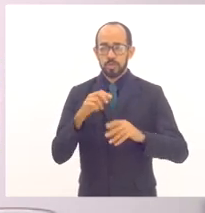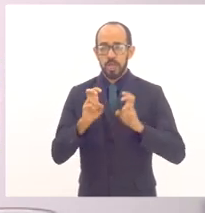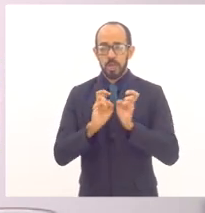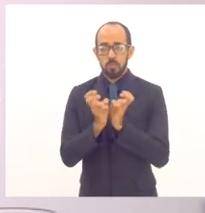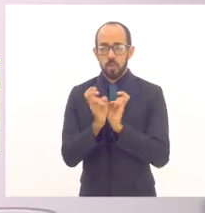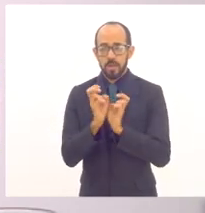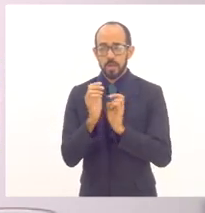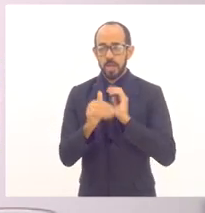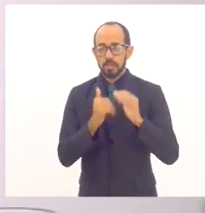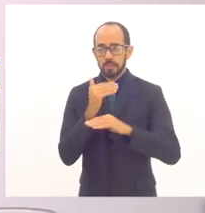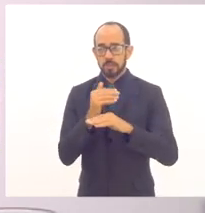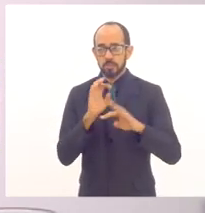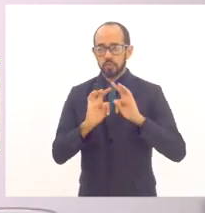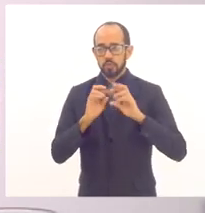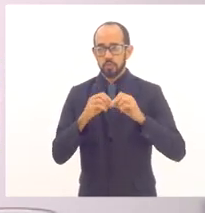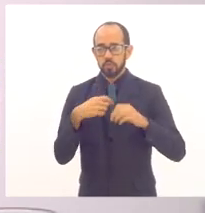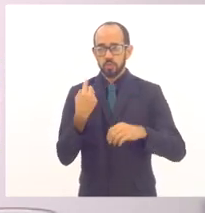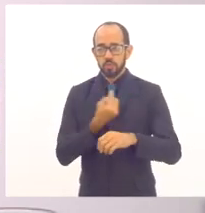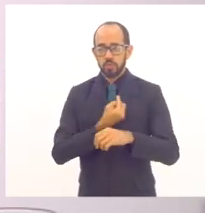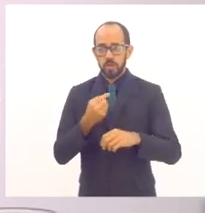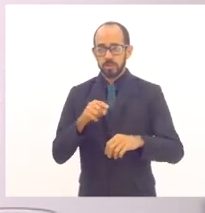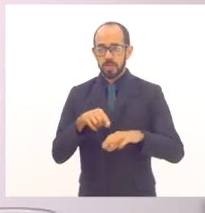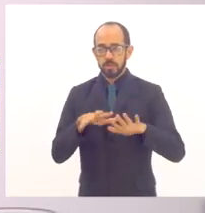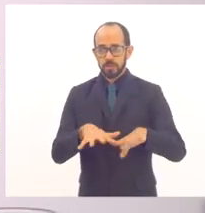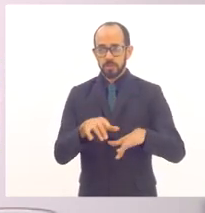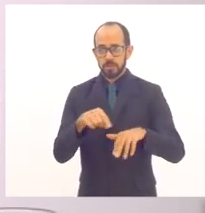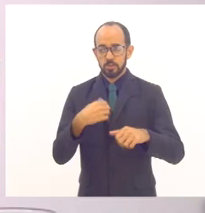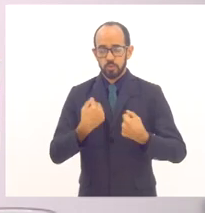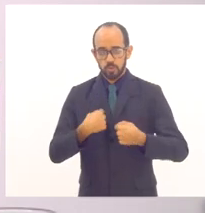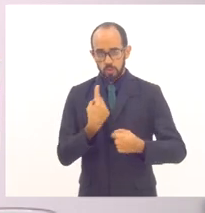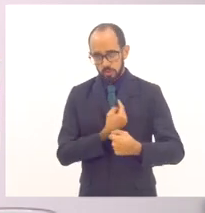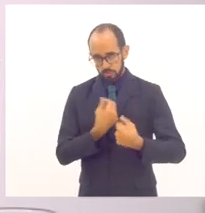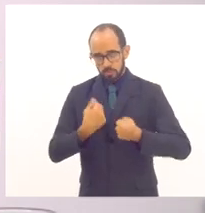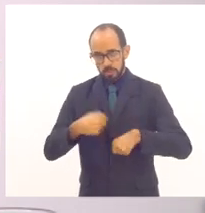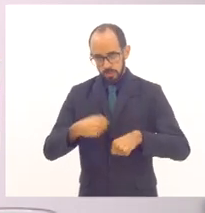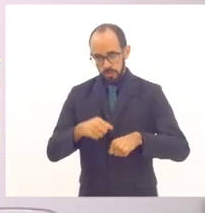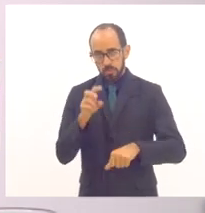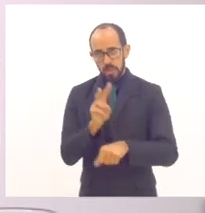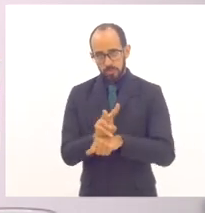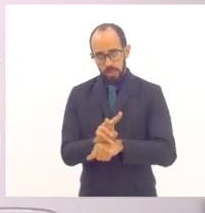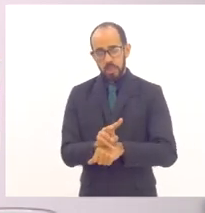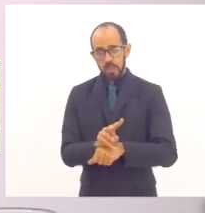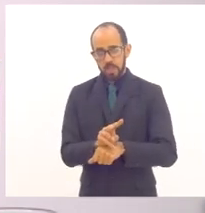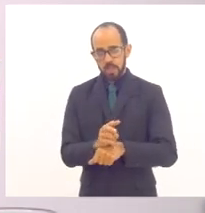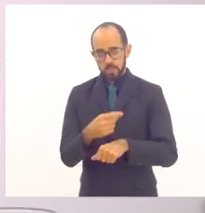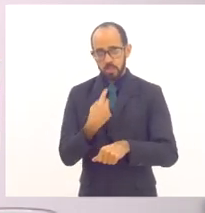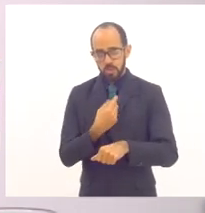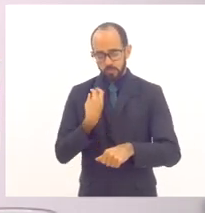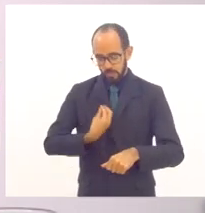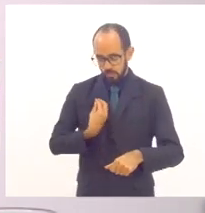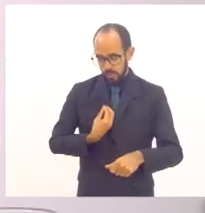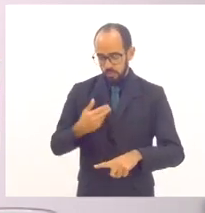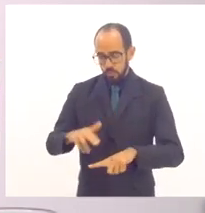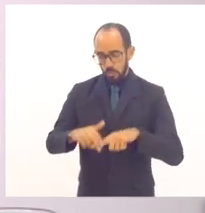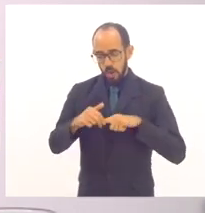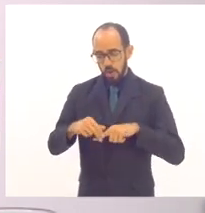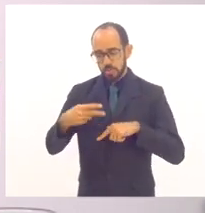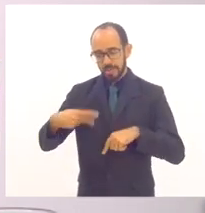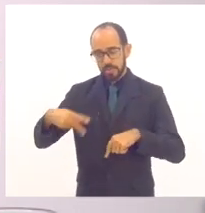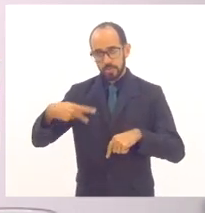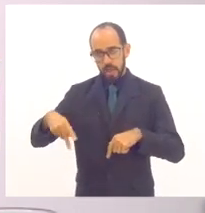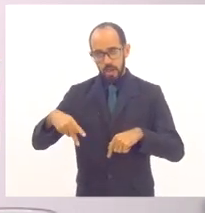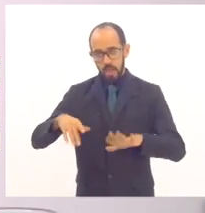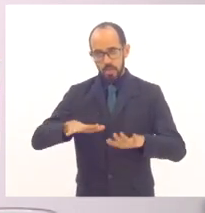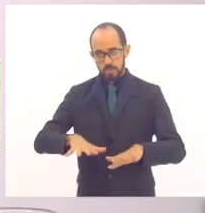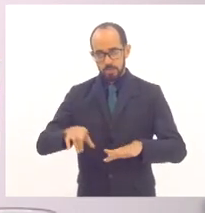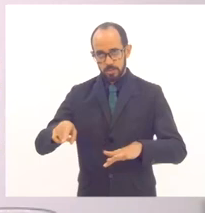todos nós. E é ela que a gente tem que defender, porque é dela que a gente vive. Vive, que eu digo, não